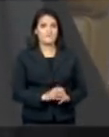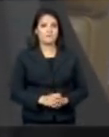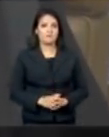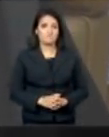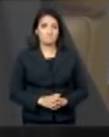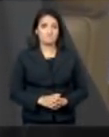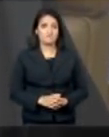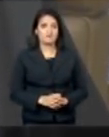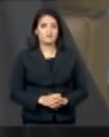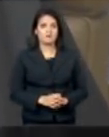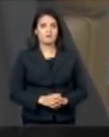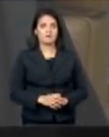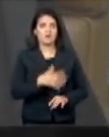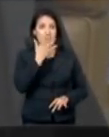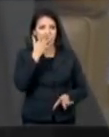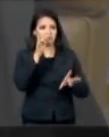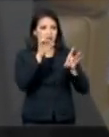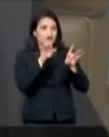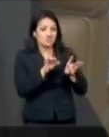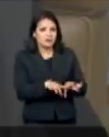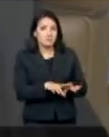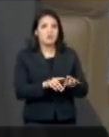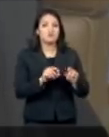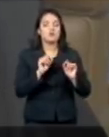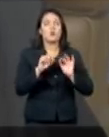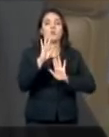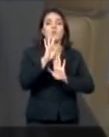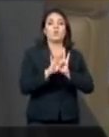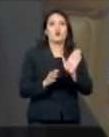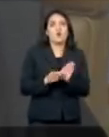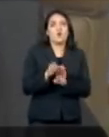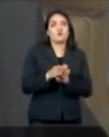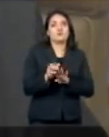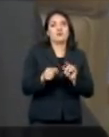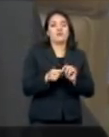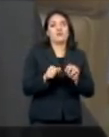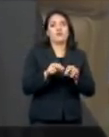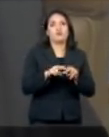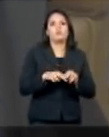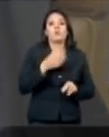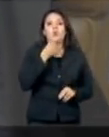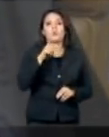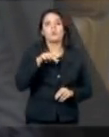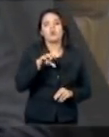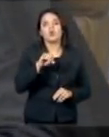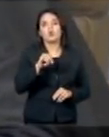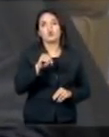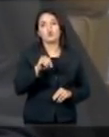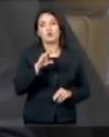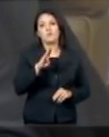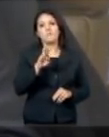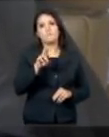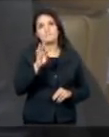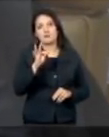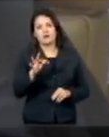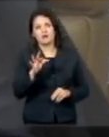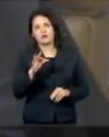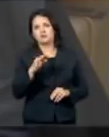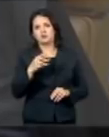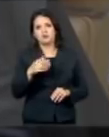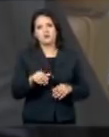advertência feita por norberto bobbio é que assiná la sobre o tema com especial